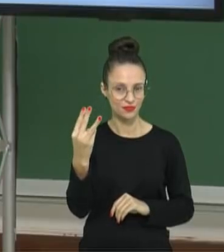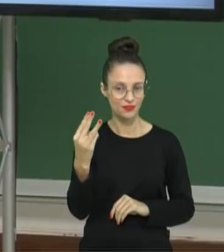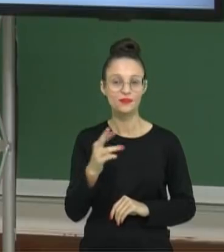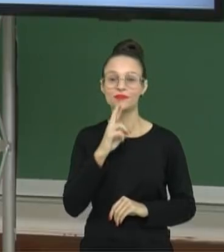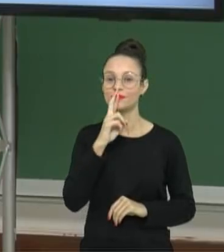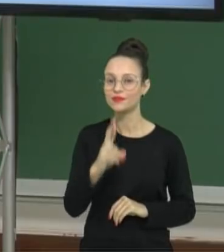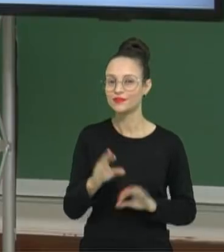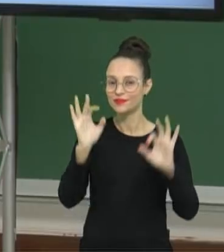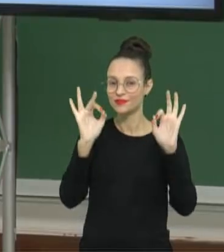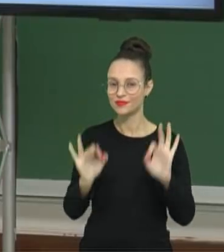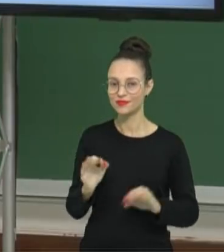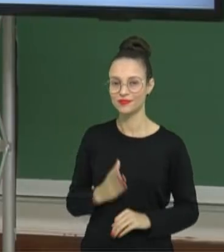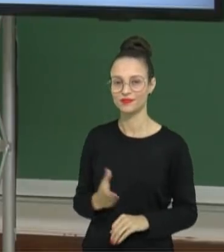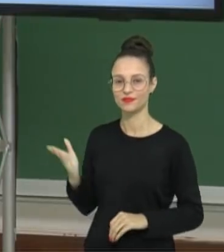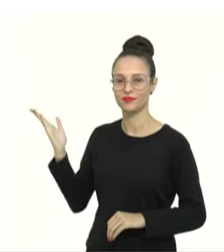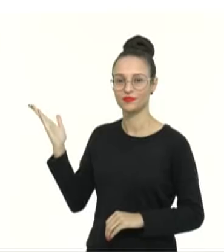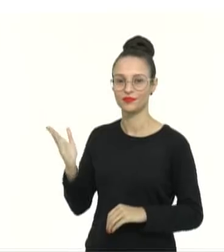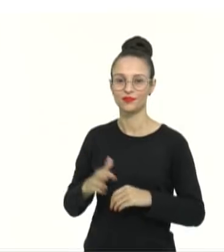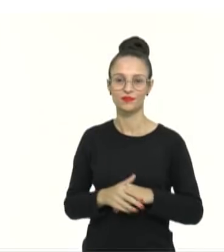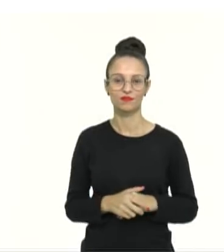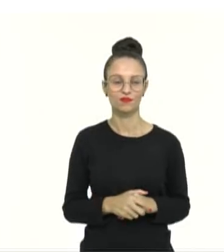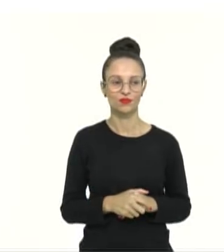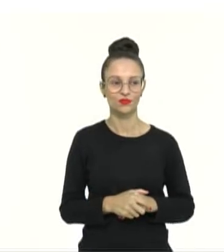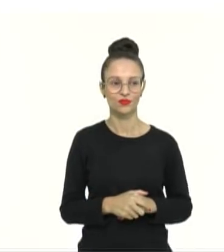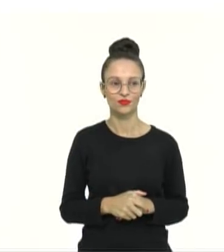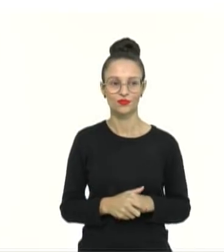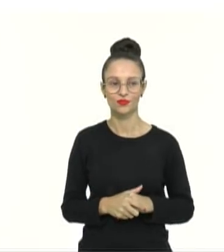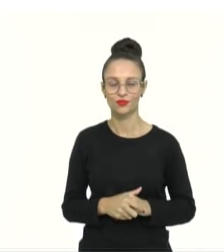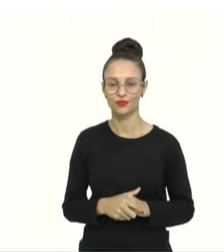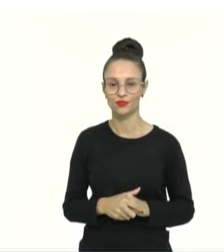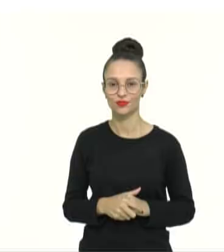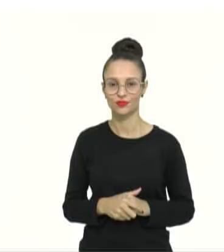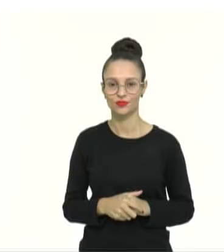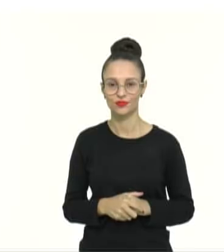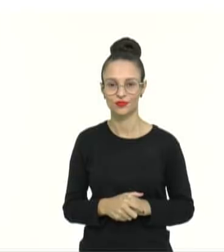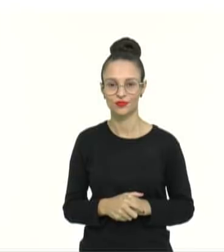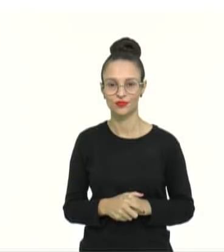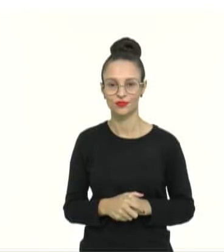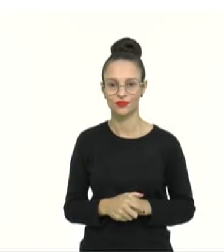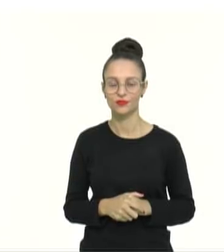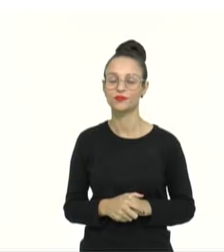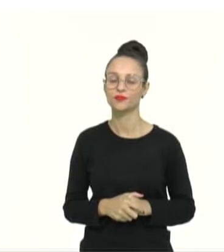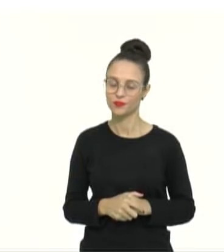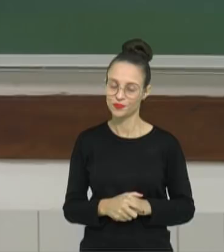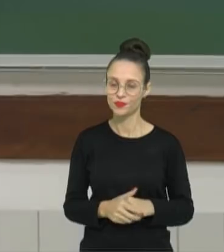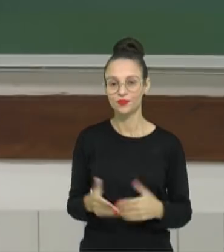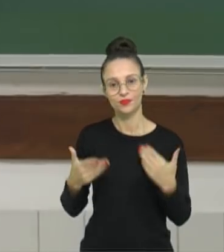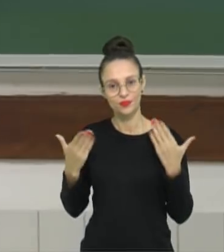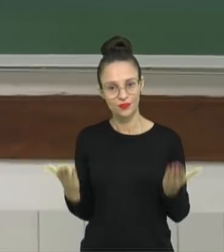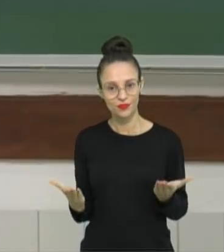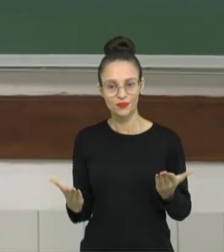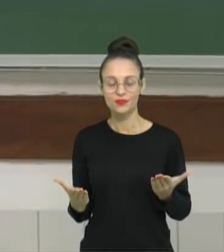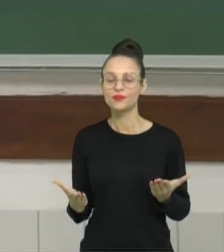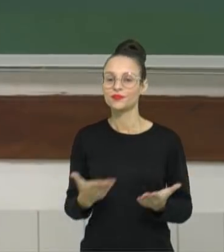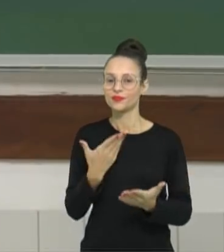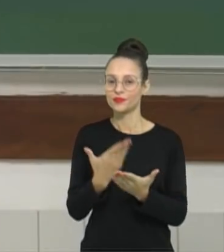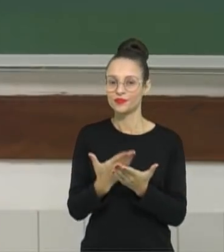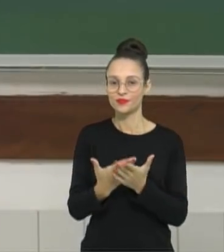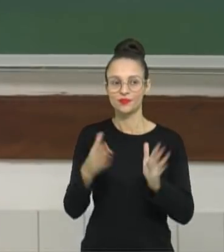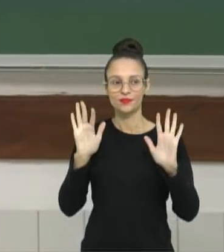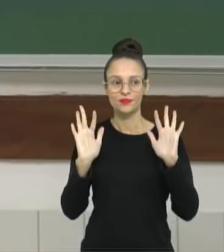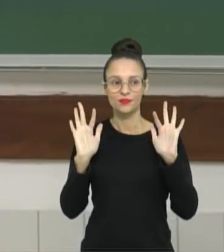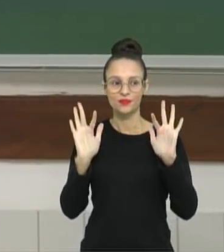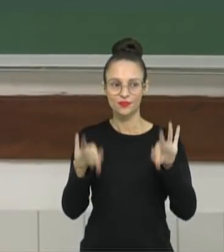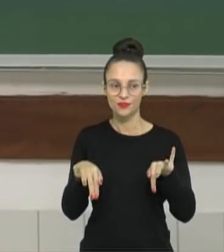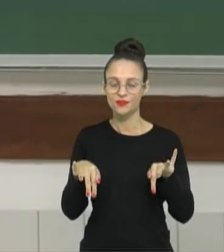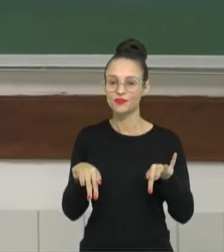a resposta correta é she is washing her face. Então, a nossa aula chega ao